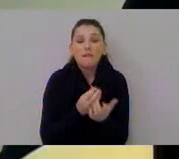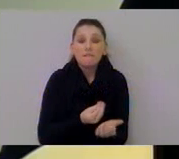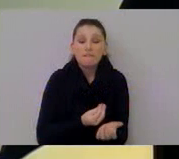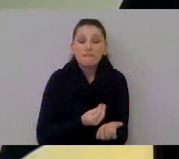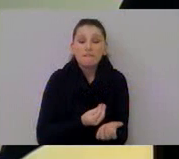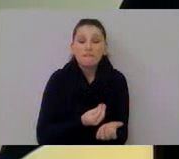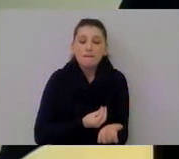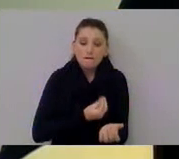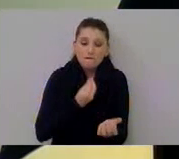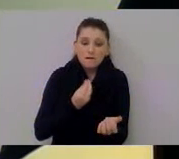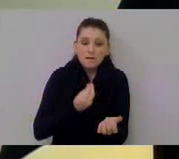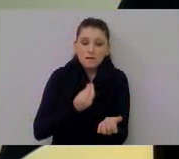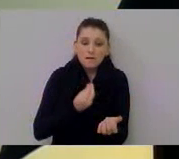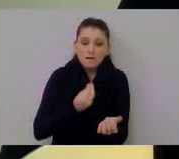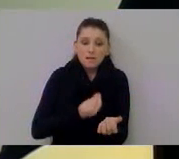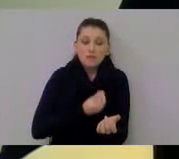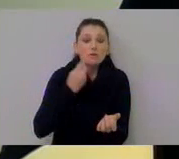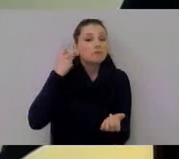das mais altas.